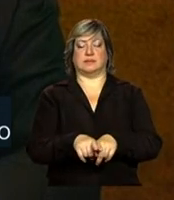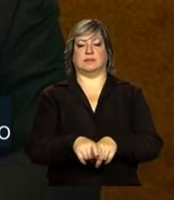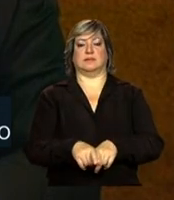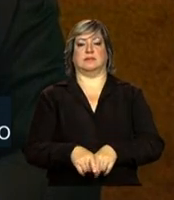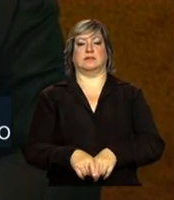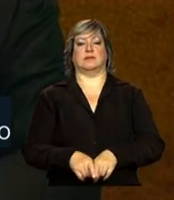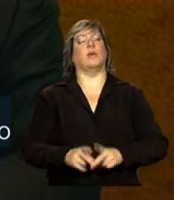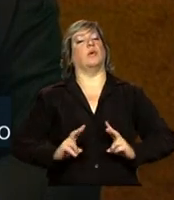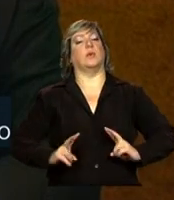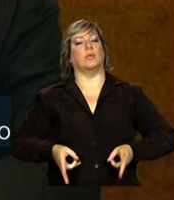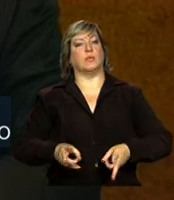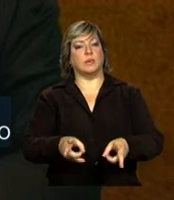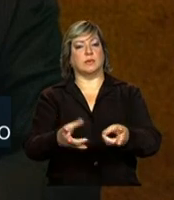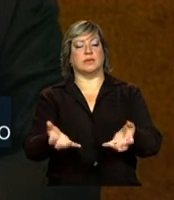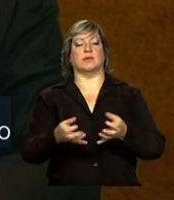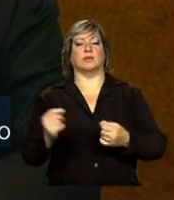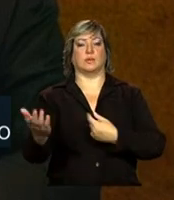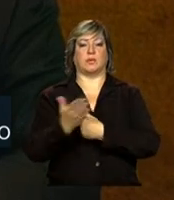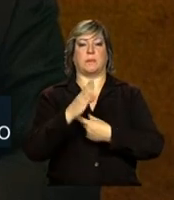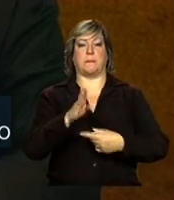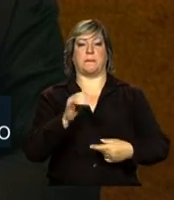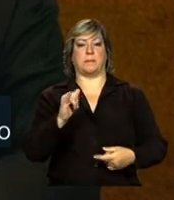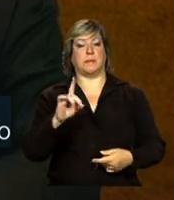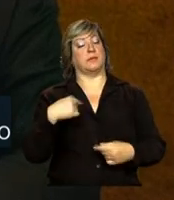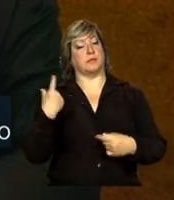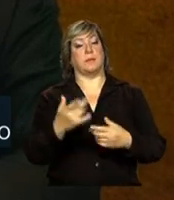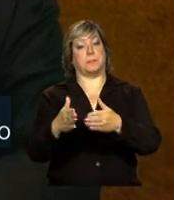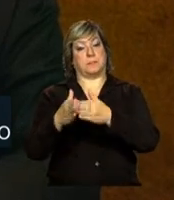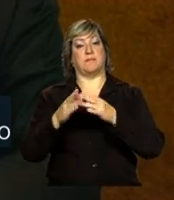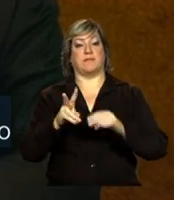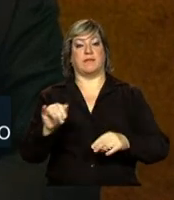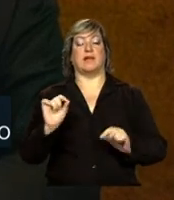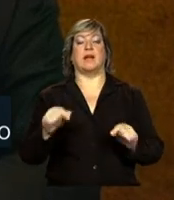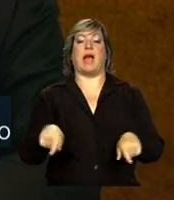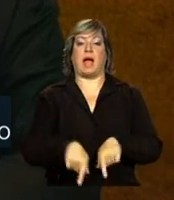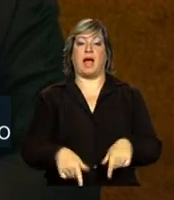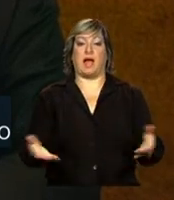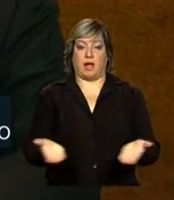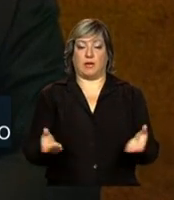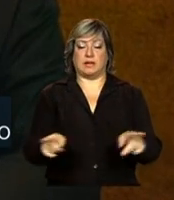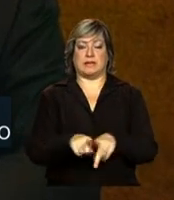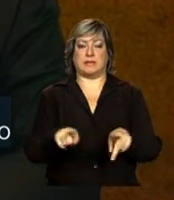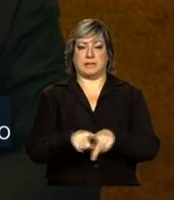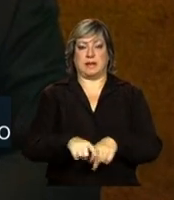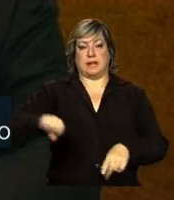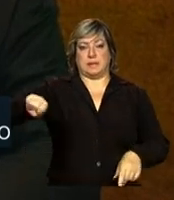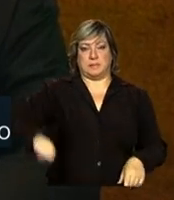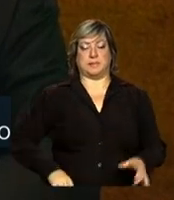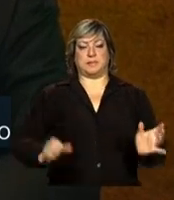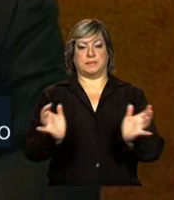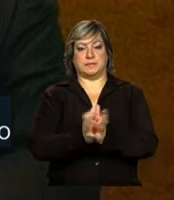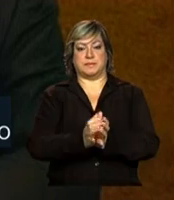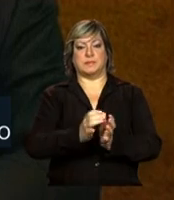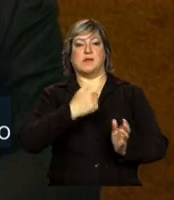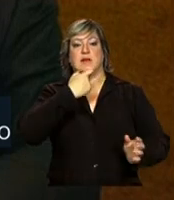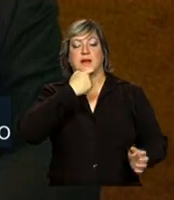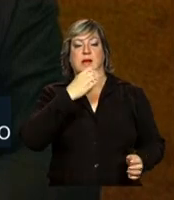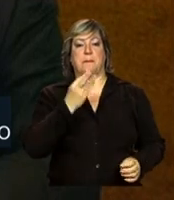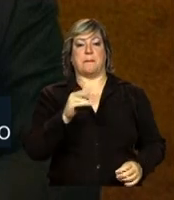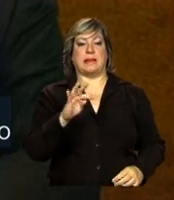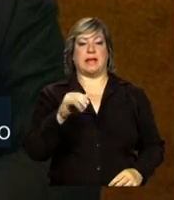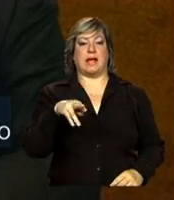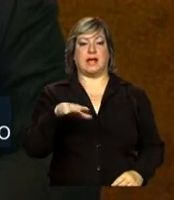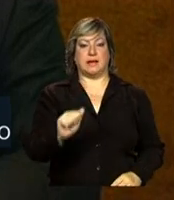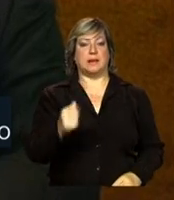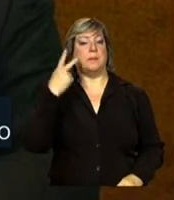a continuidade do apoio do BID e agora também a Embaixada brit para que a